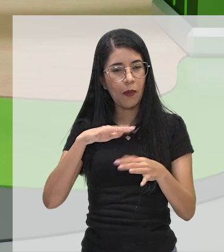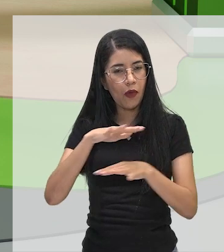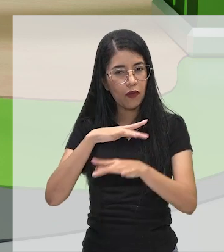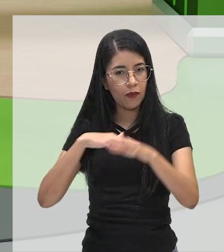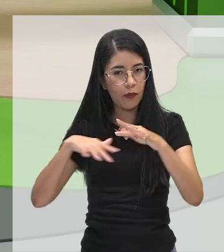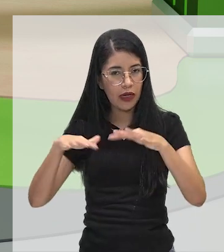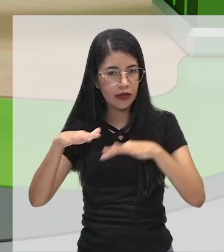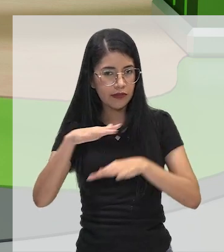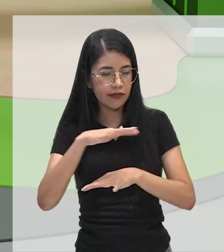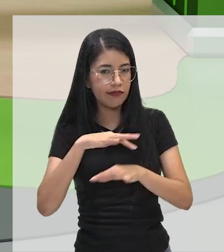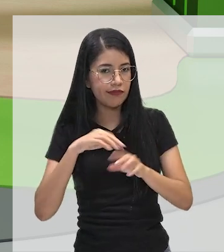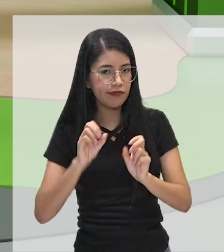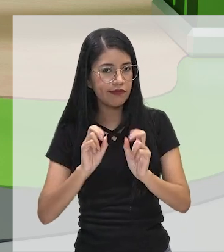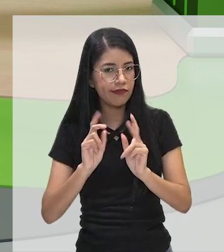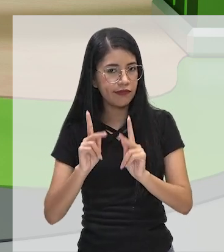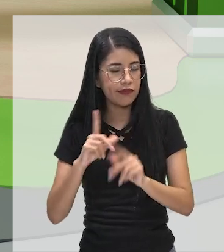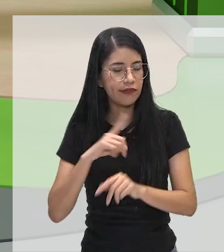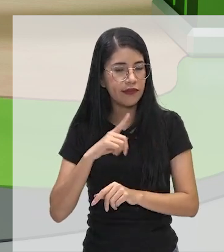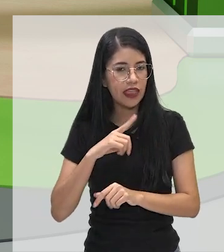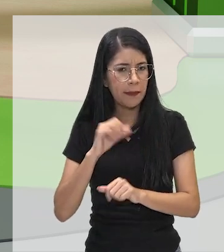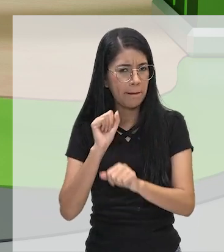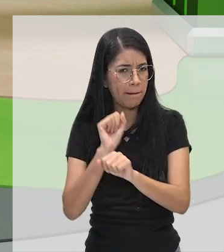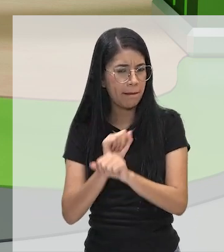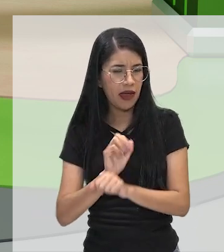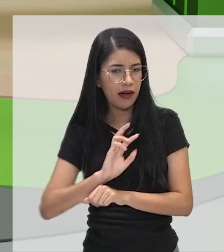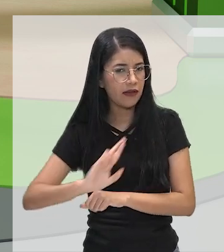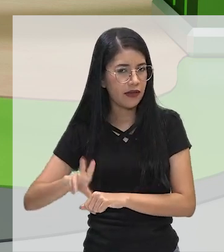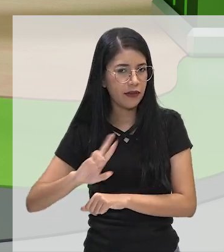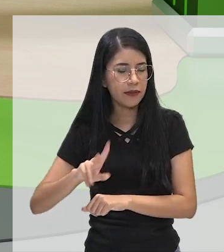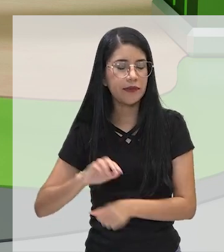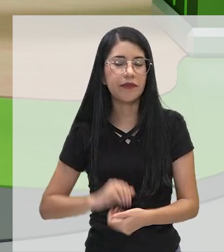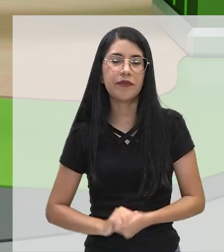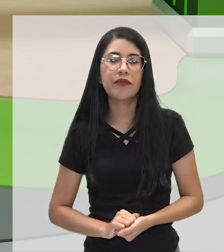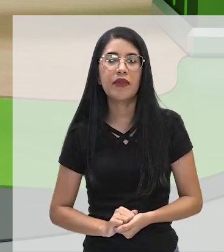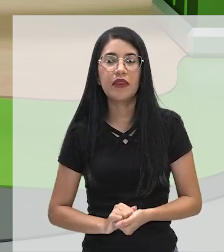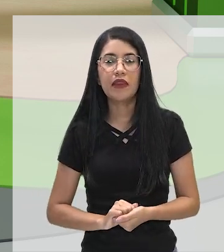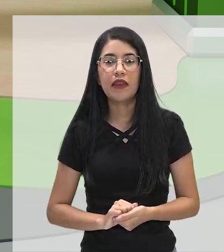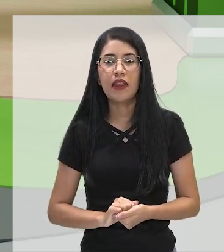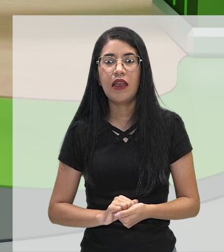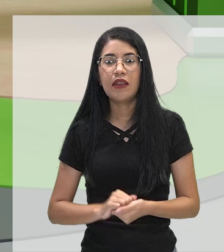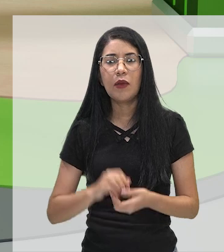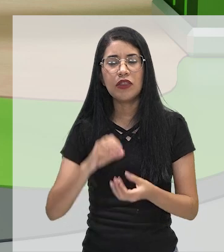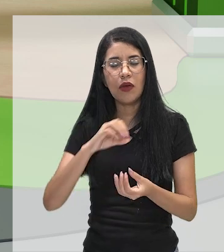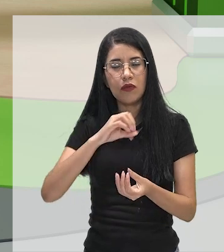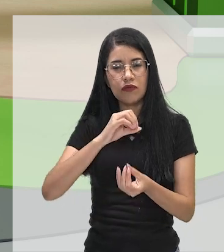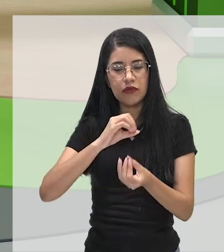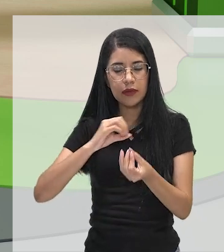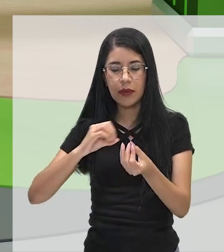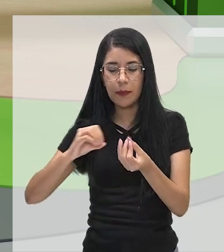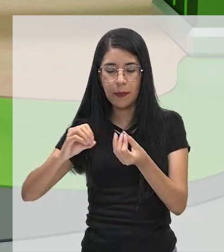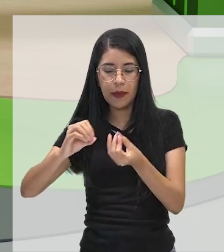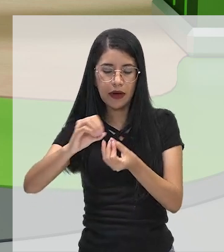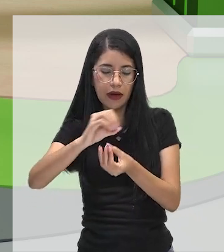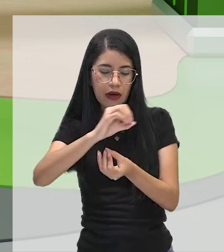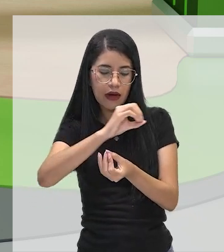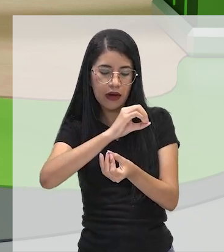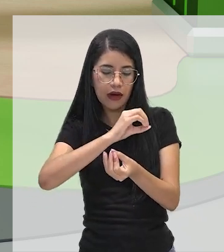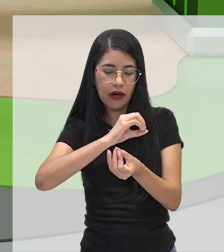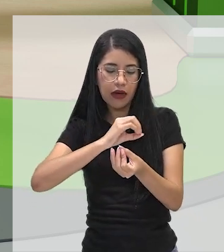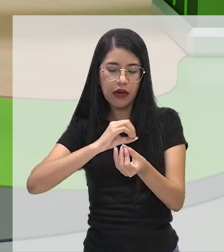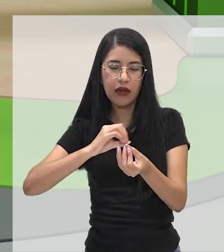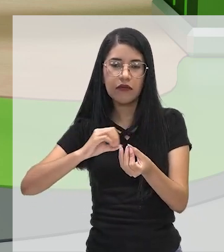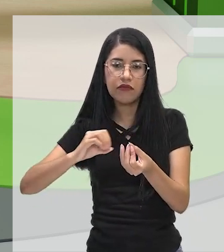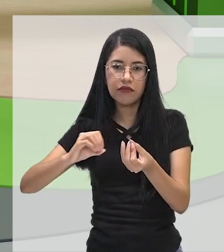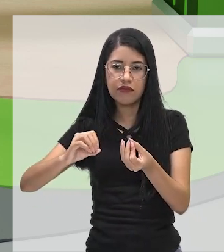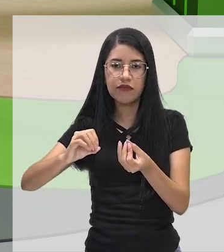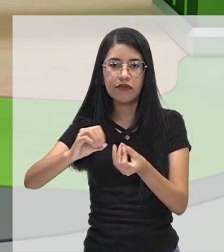aí no universo, certo? Não estão parados. E aí eles estão fazendo as suas órbitas, né, fazendo os seus movimentos de